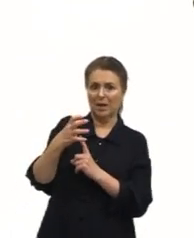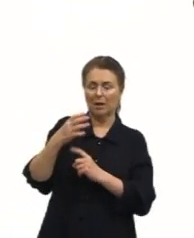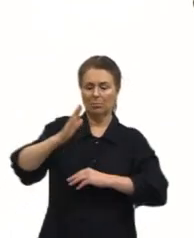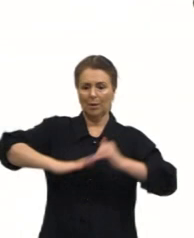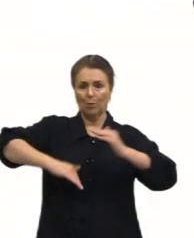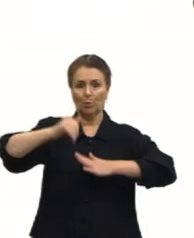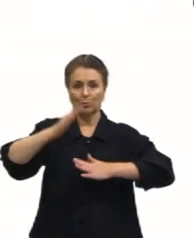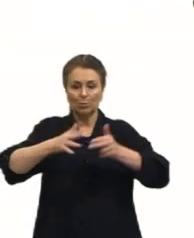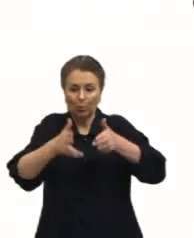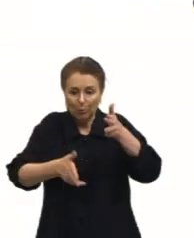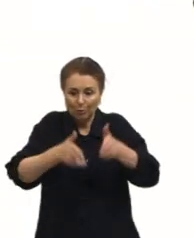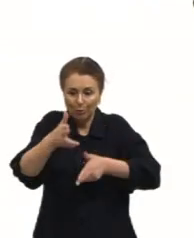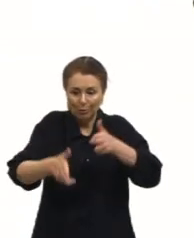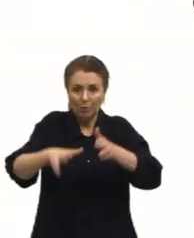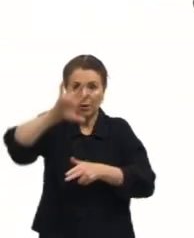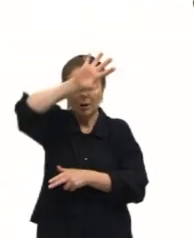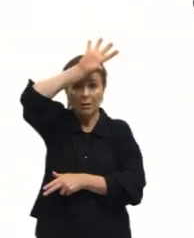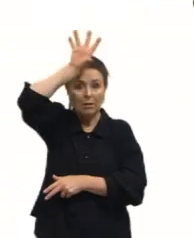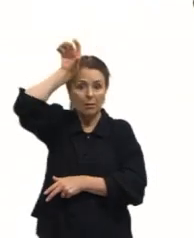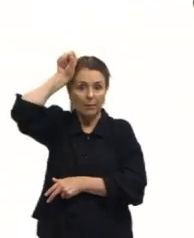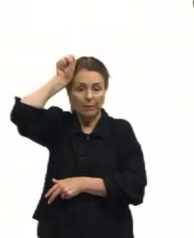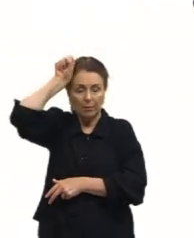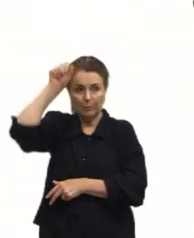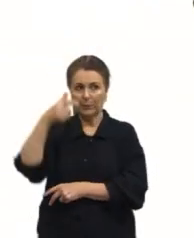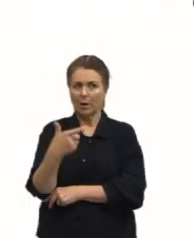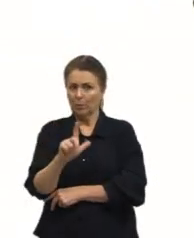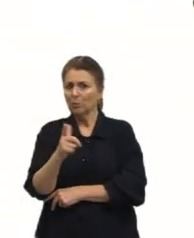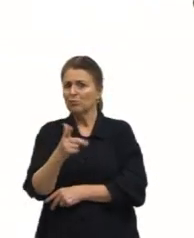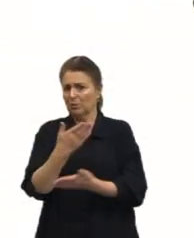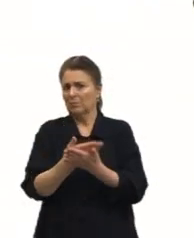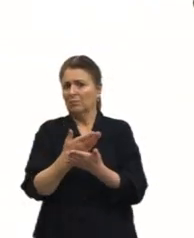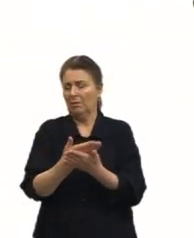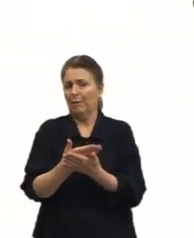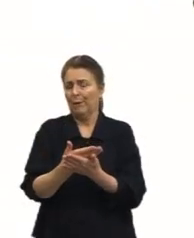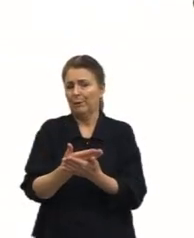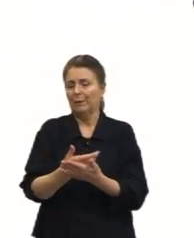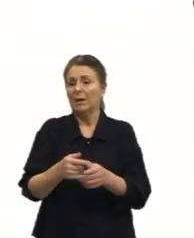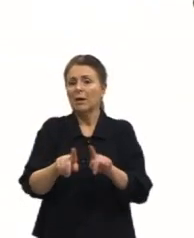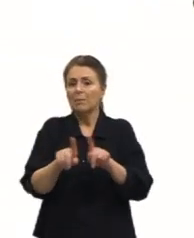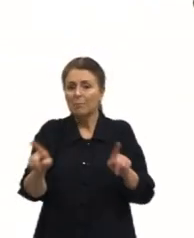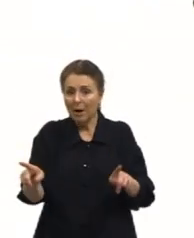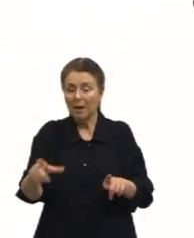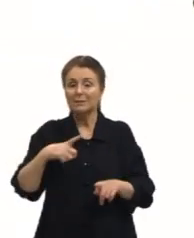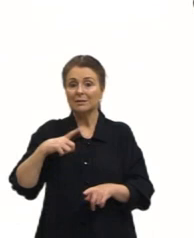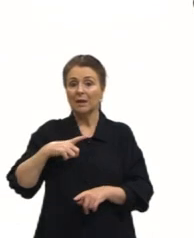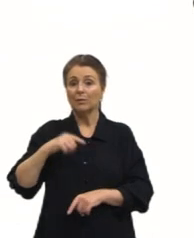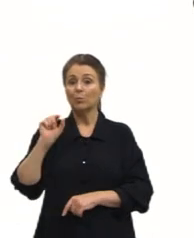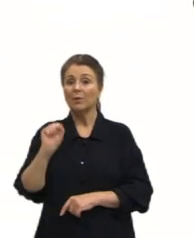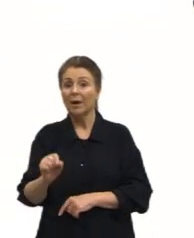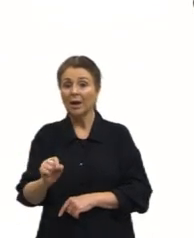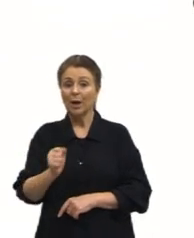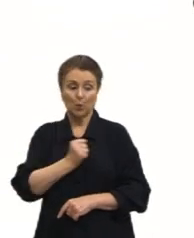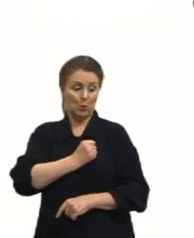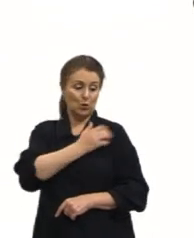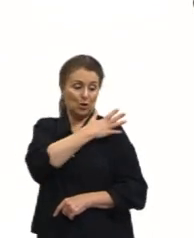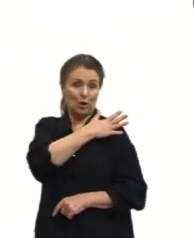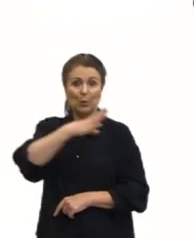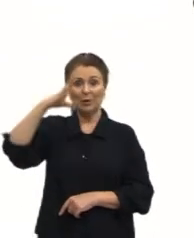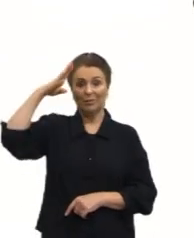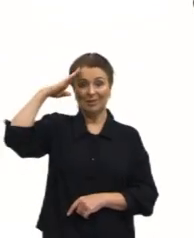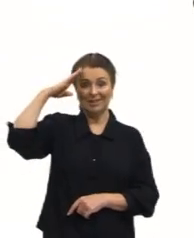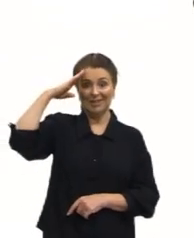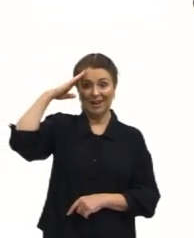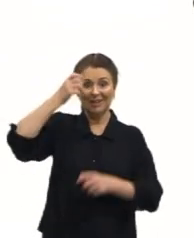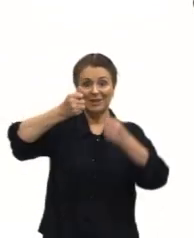na Amazônia a gente não abordou isso na república velha mas a gente abordou essas obras na ditadura militar e a mesma lógica